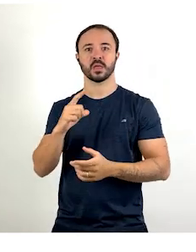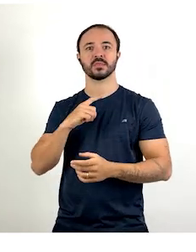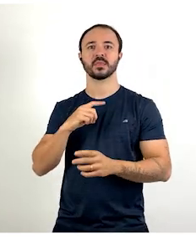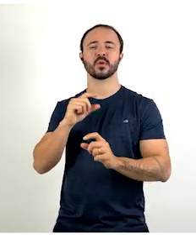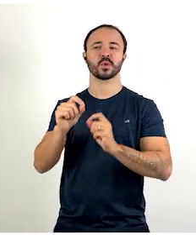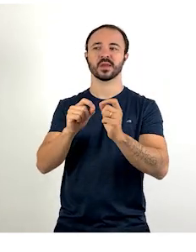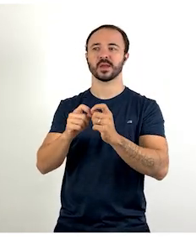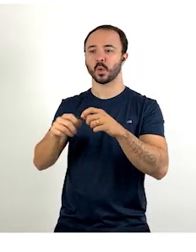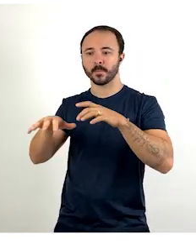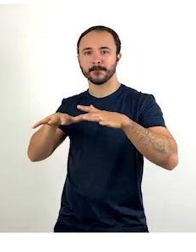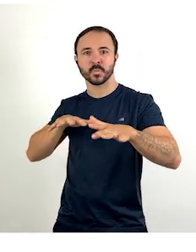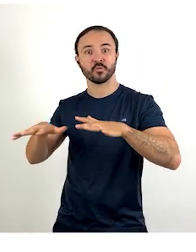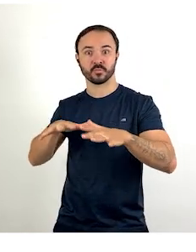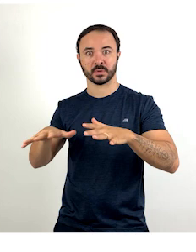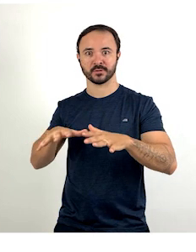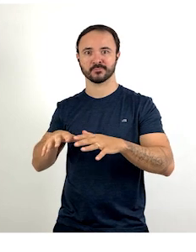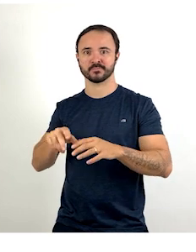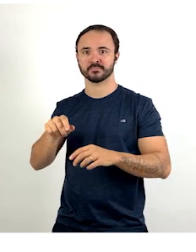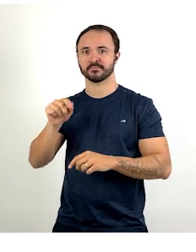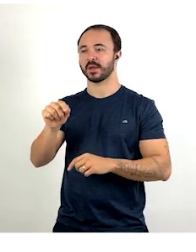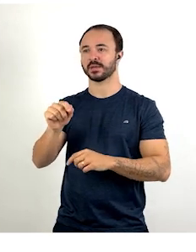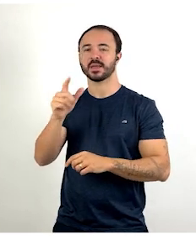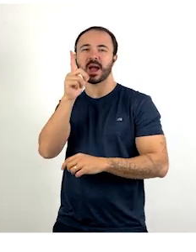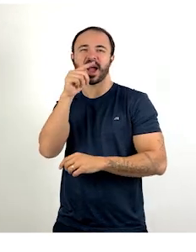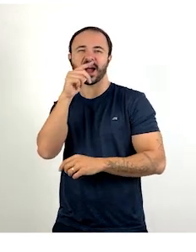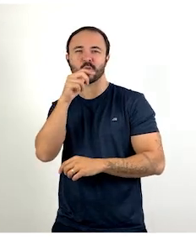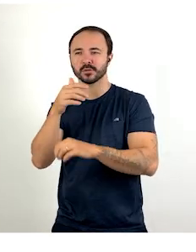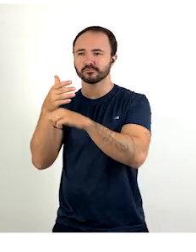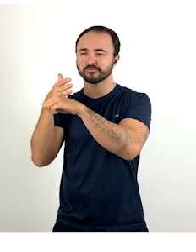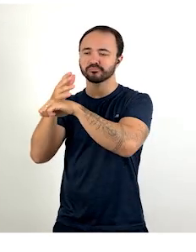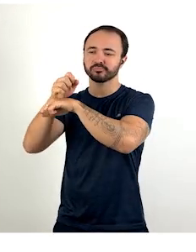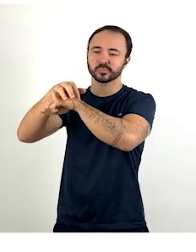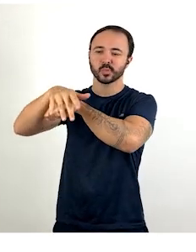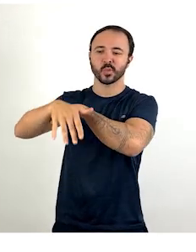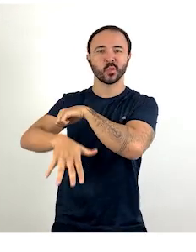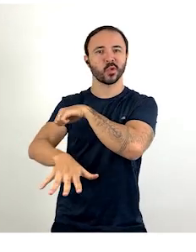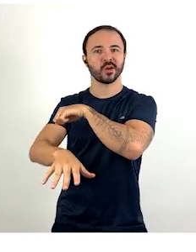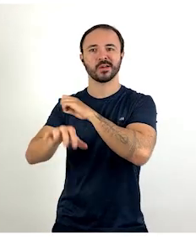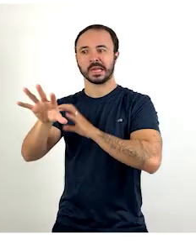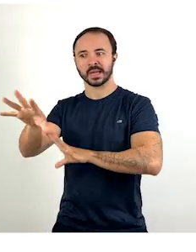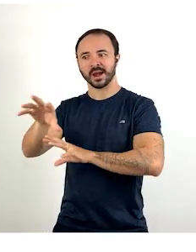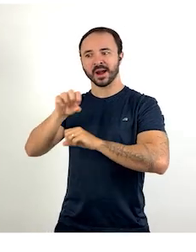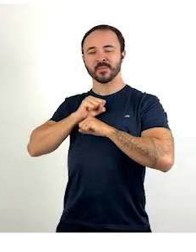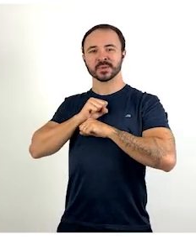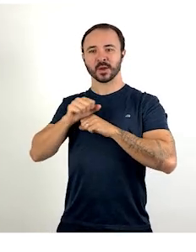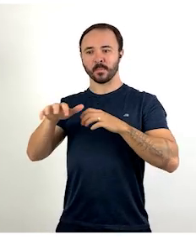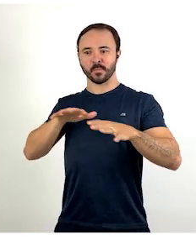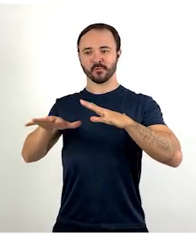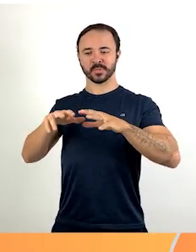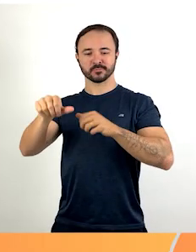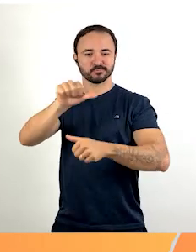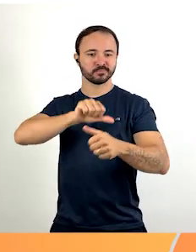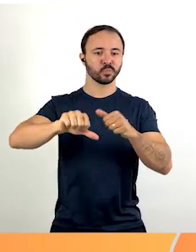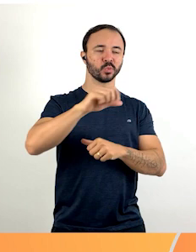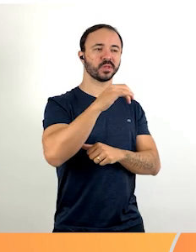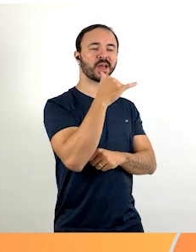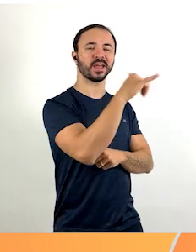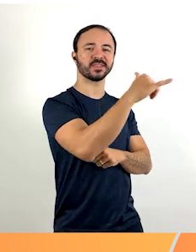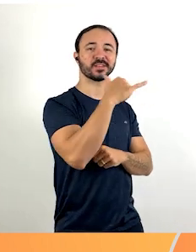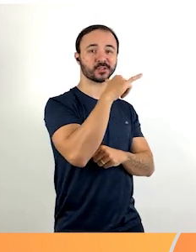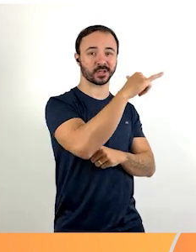do movimento das turbinas, né, naquela capacidade, para a energia elétrica que é distribuída depois.